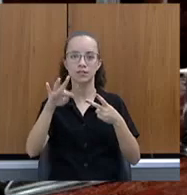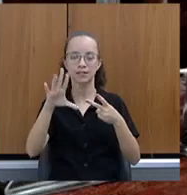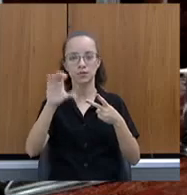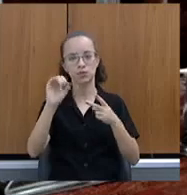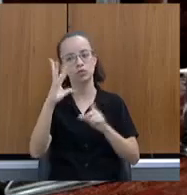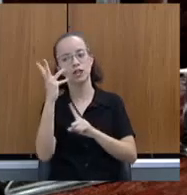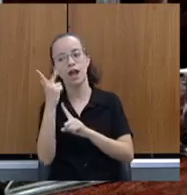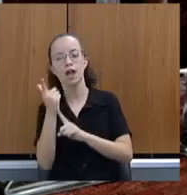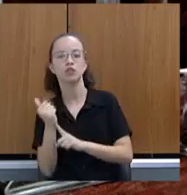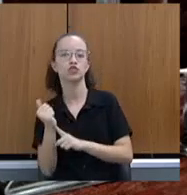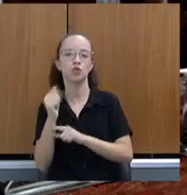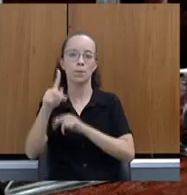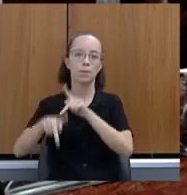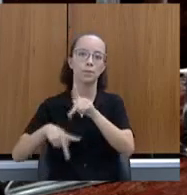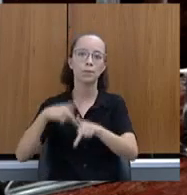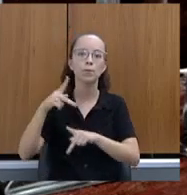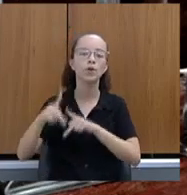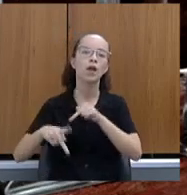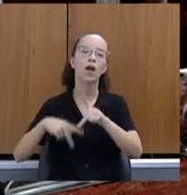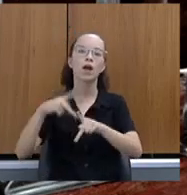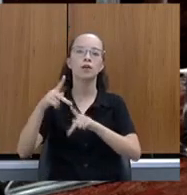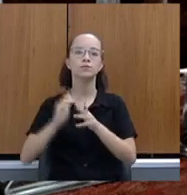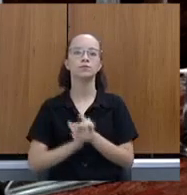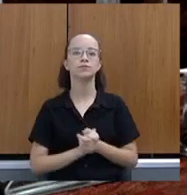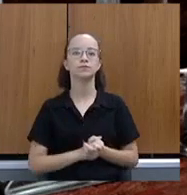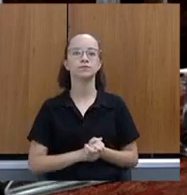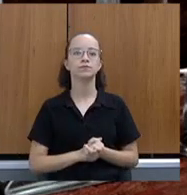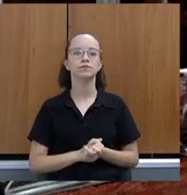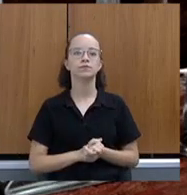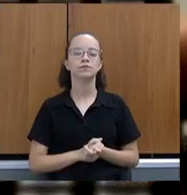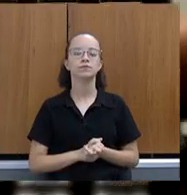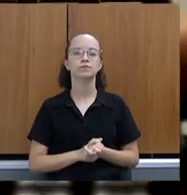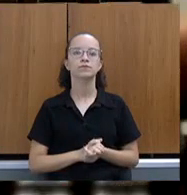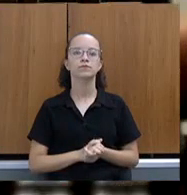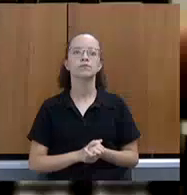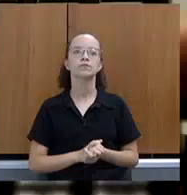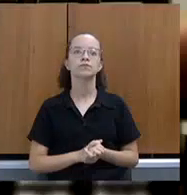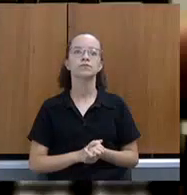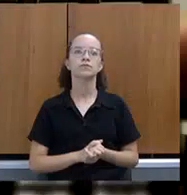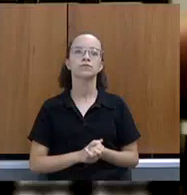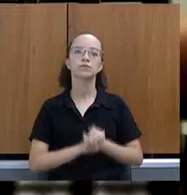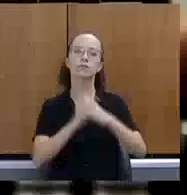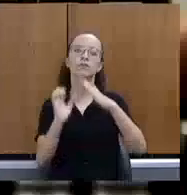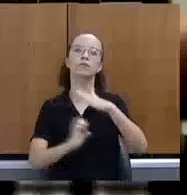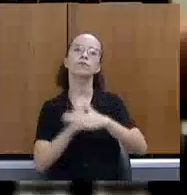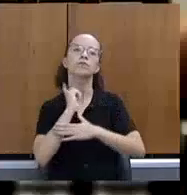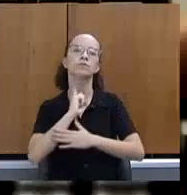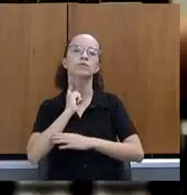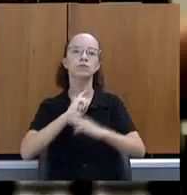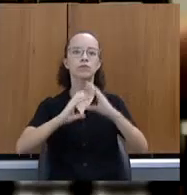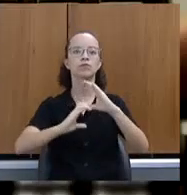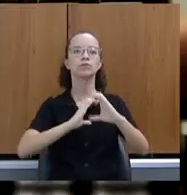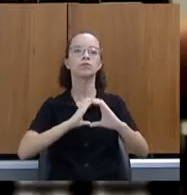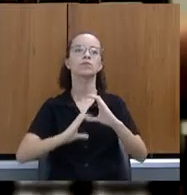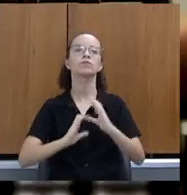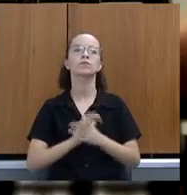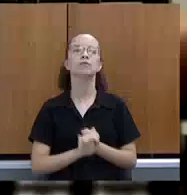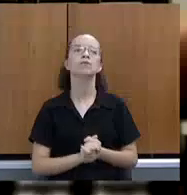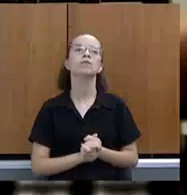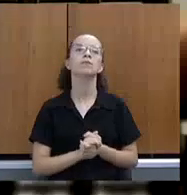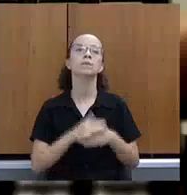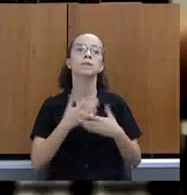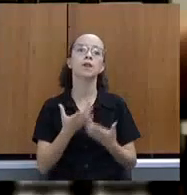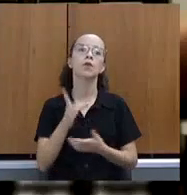feitos históricas do concurso da faop pode passar a empresa Mineira de comunicação o